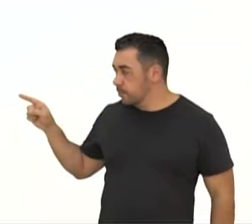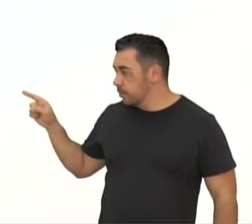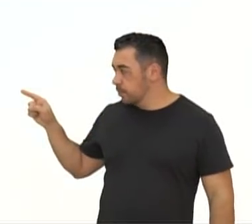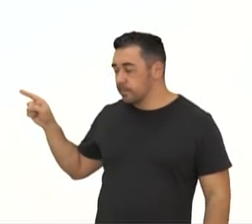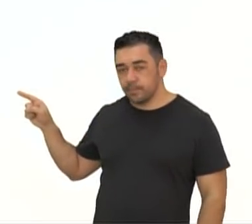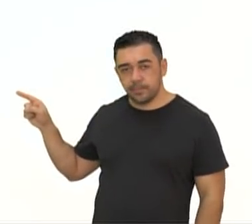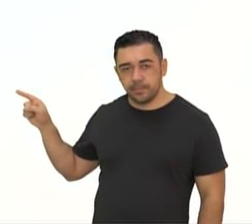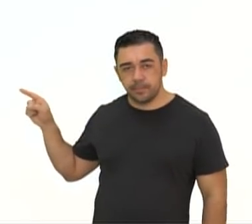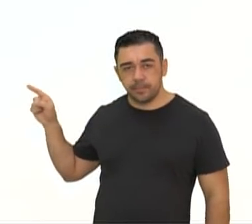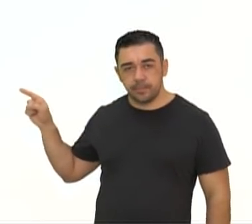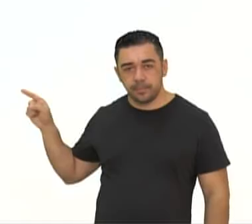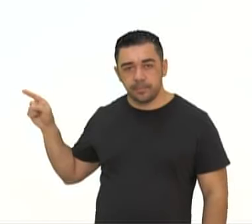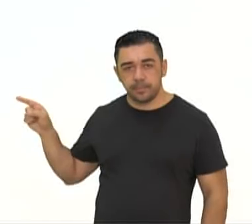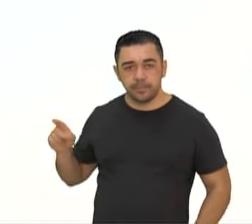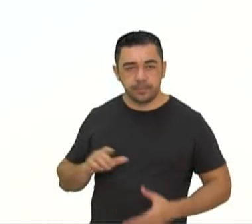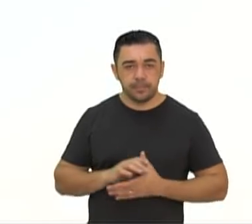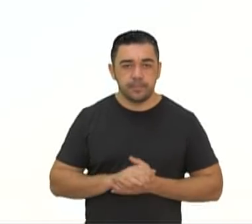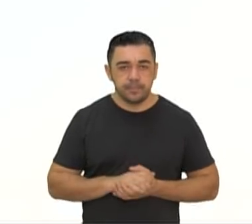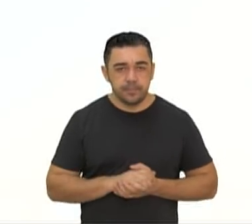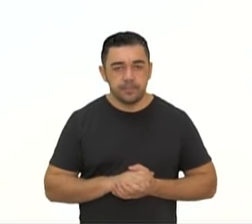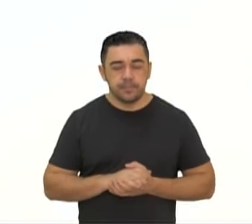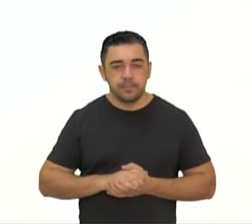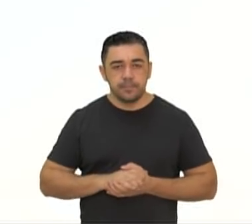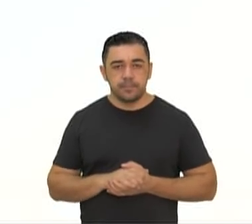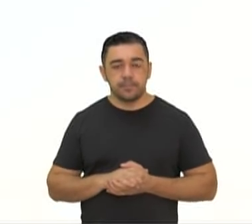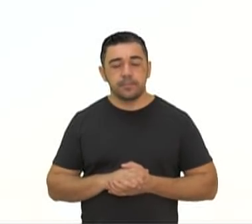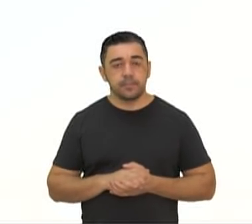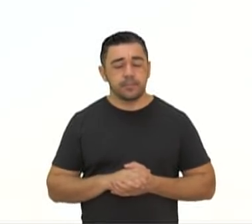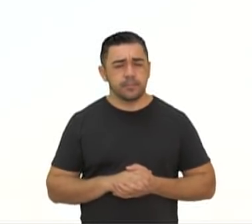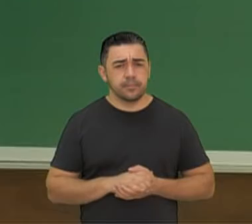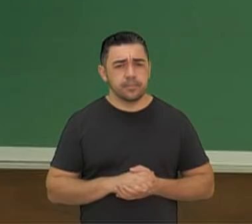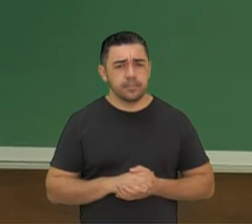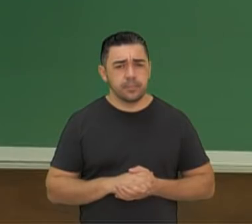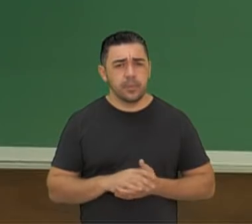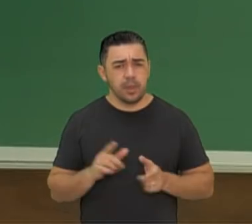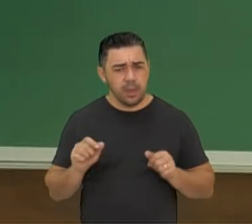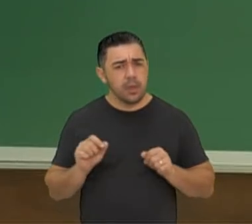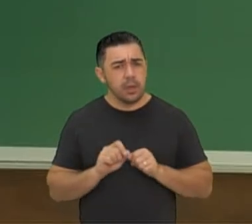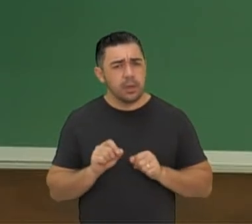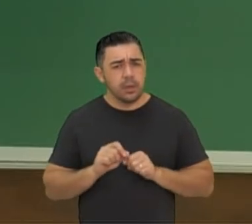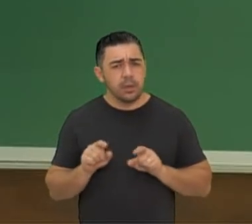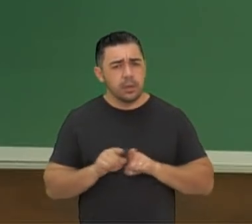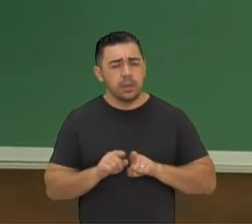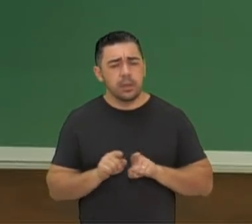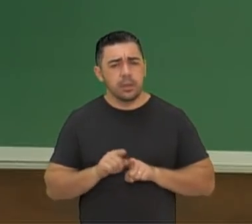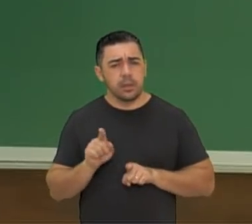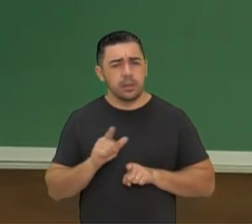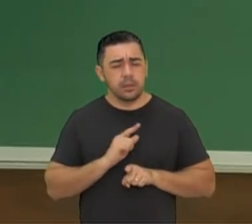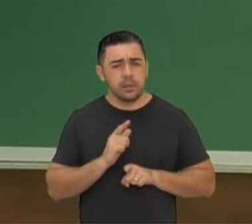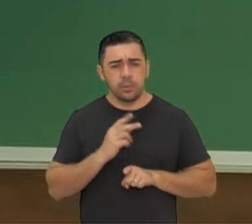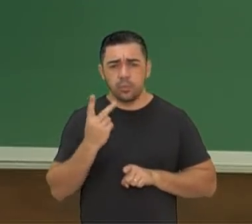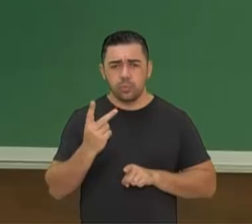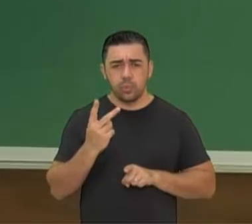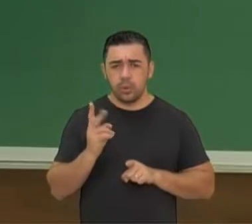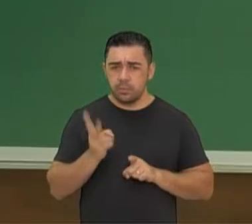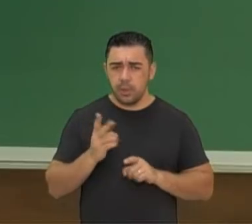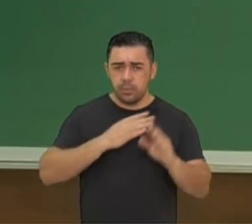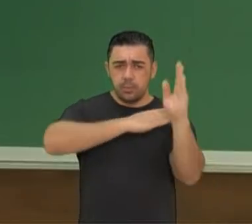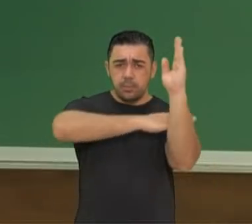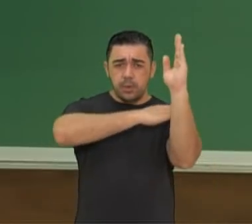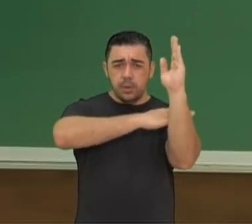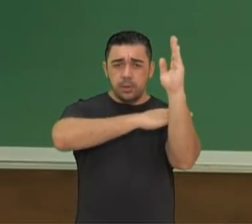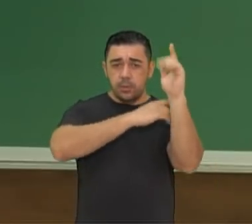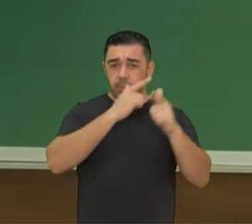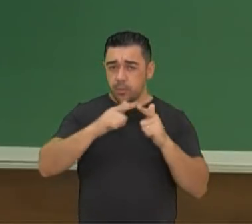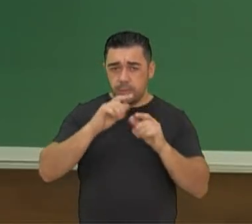4 e 0, 3 e 1, 2 e 2. Ah, professor, eu fiz o gráfico, os dois gráficos no mesmo plano cartesiano.